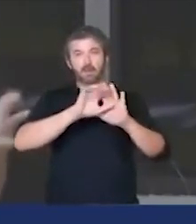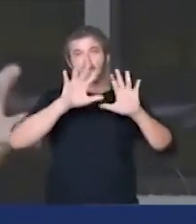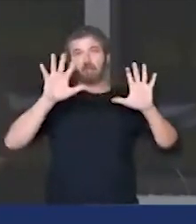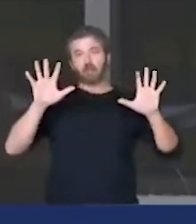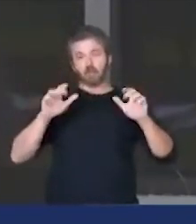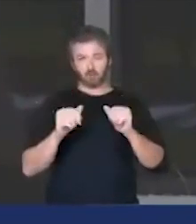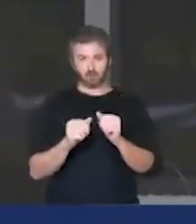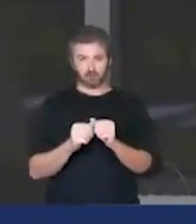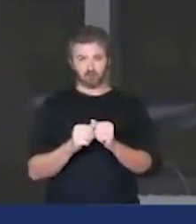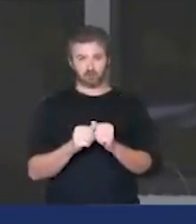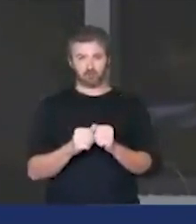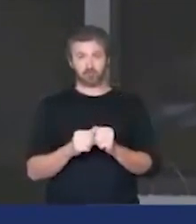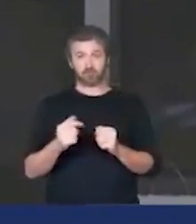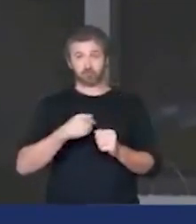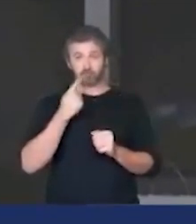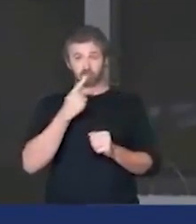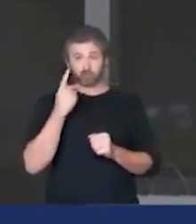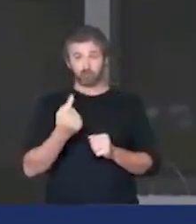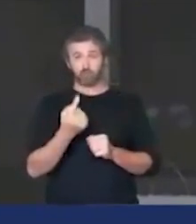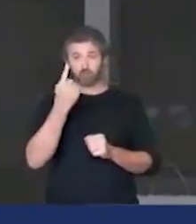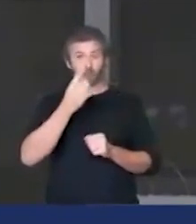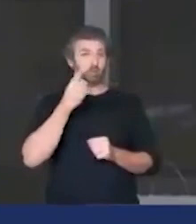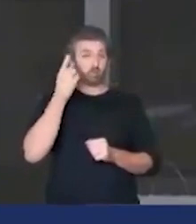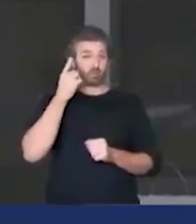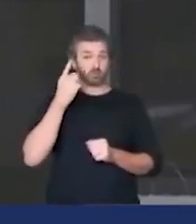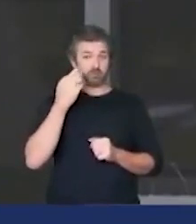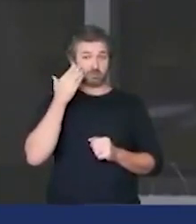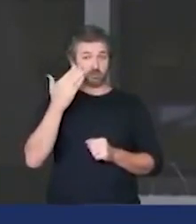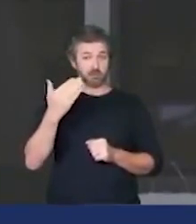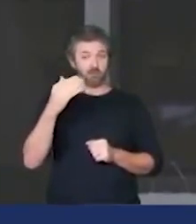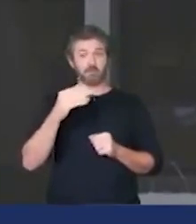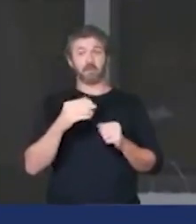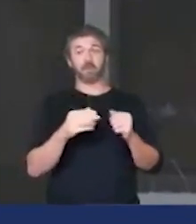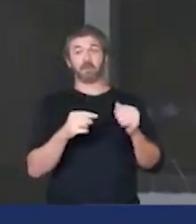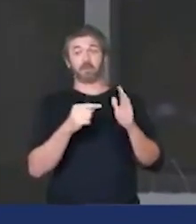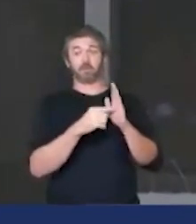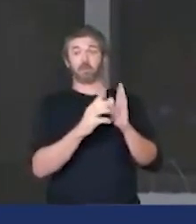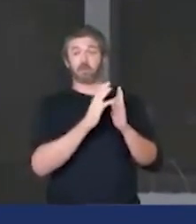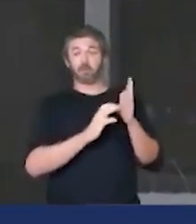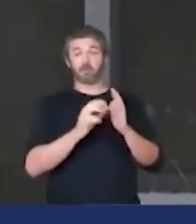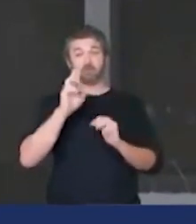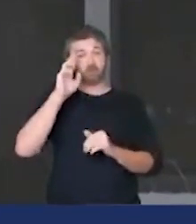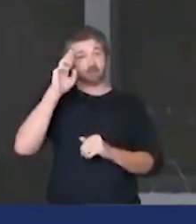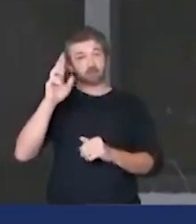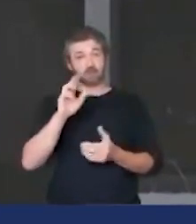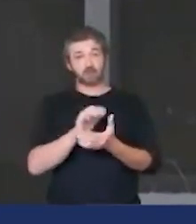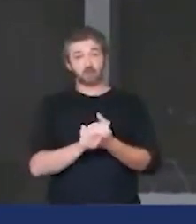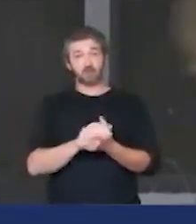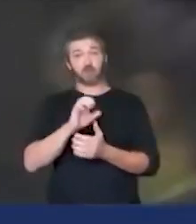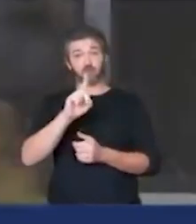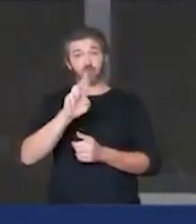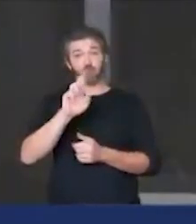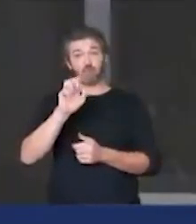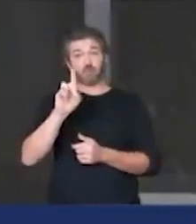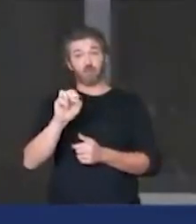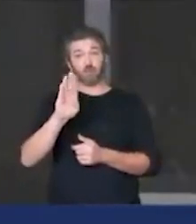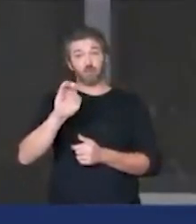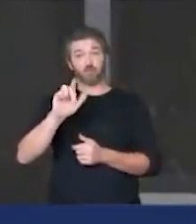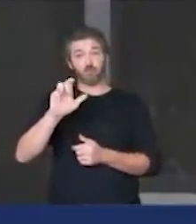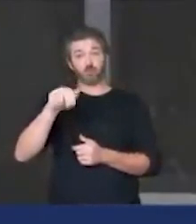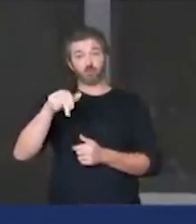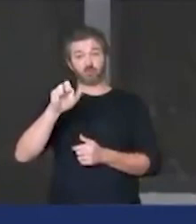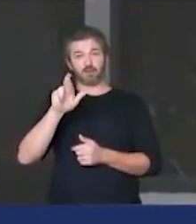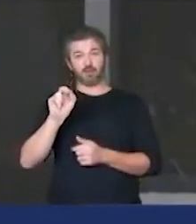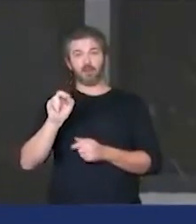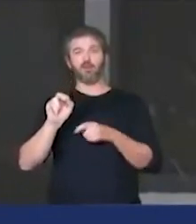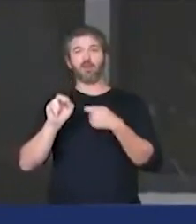claros, transparentes. E eu quero destacar um dos parlamentares que apresentaram esses dados, que foi o senhor Eduardo Bolsonaro,